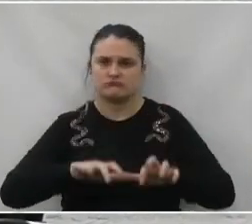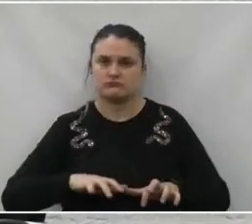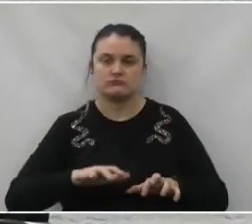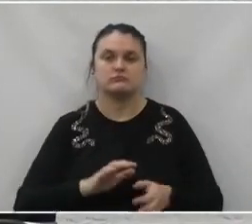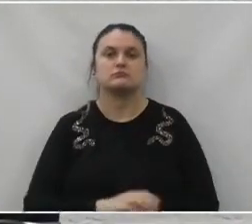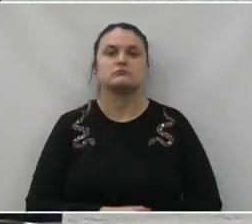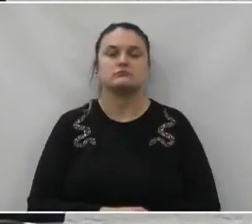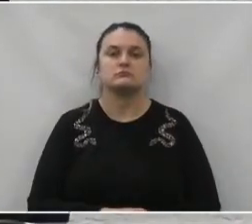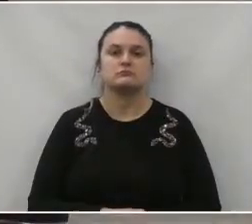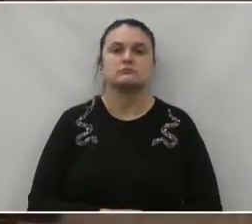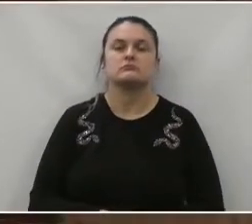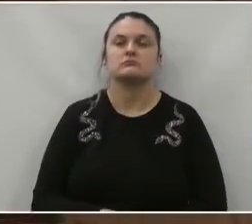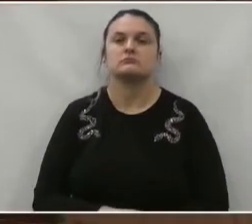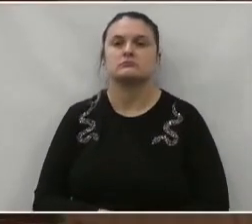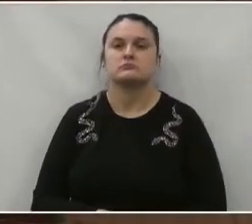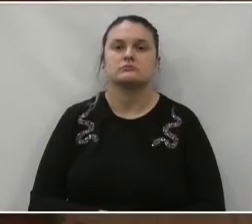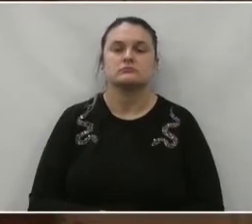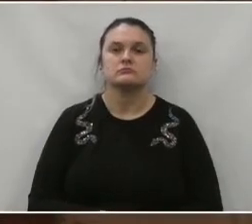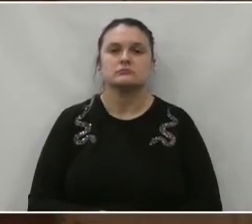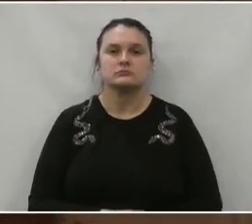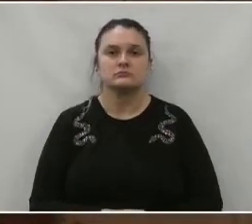final. É o parecer.